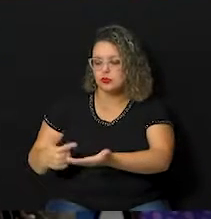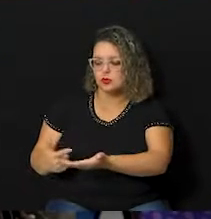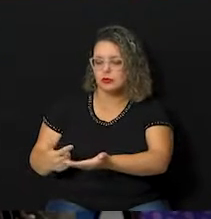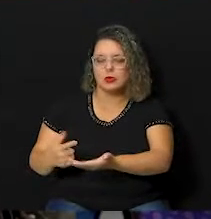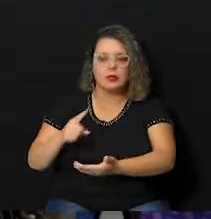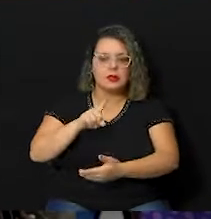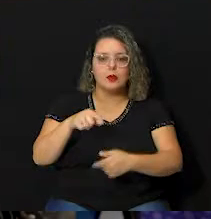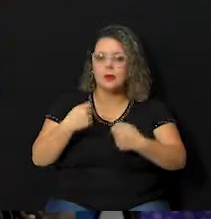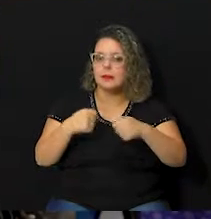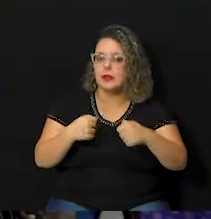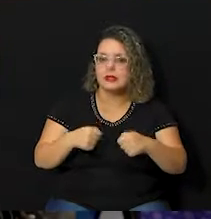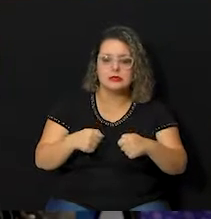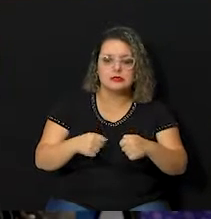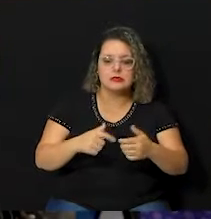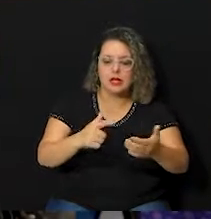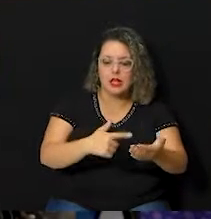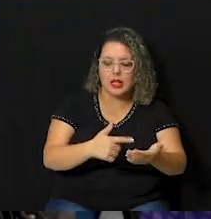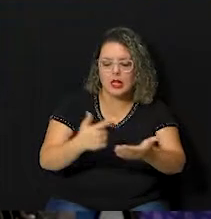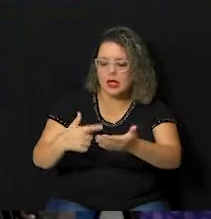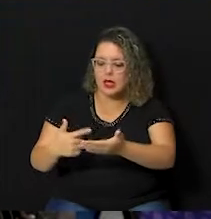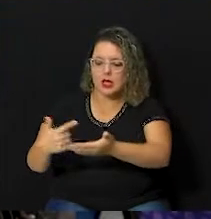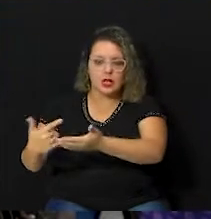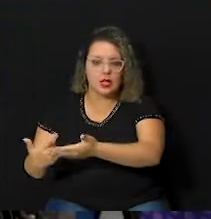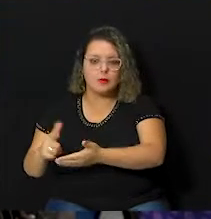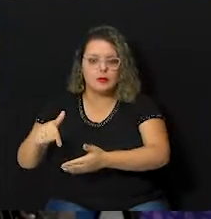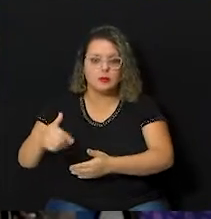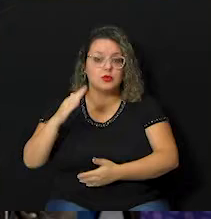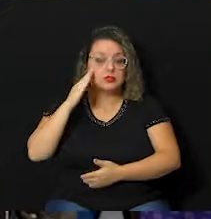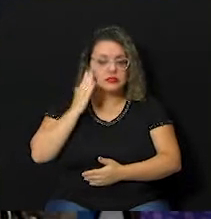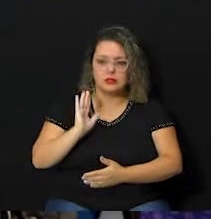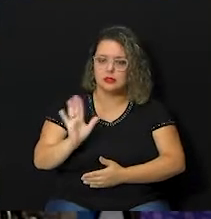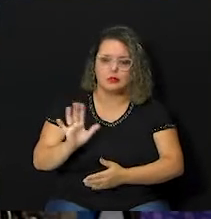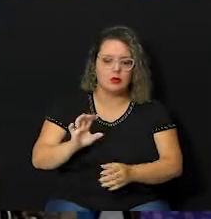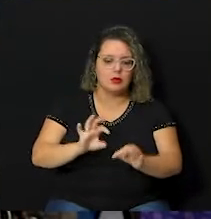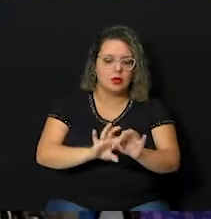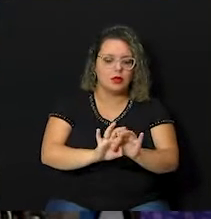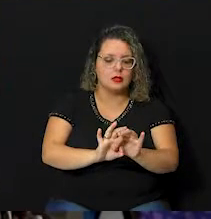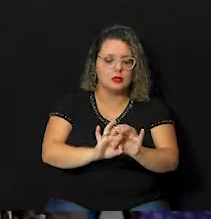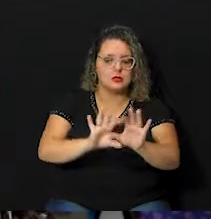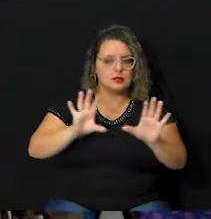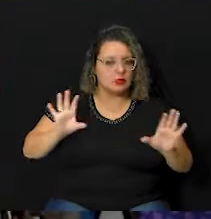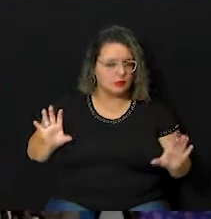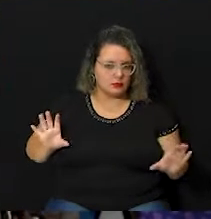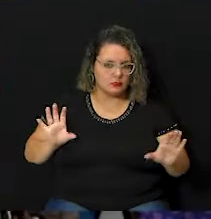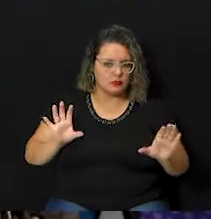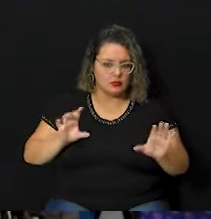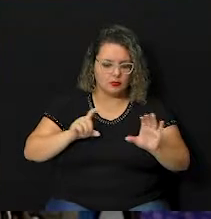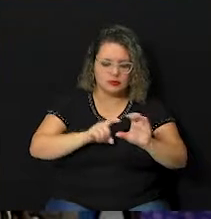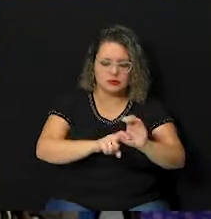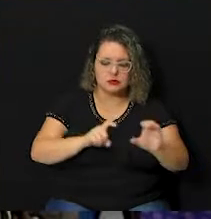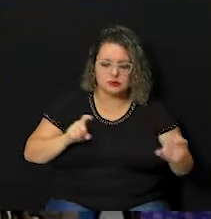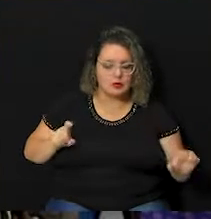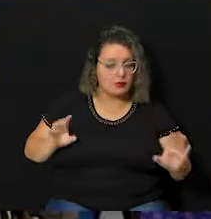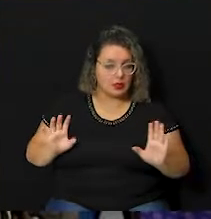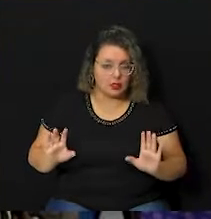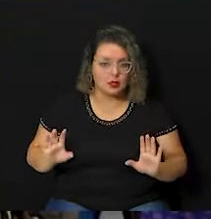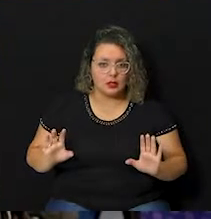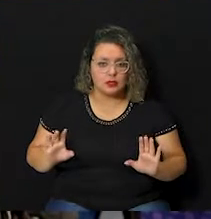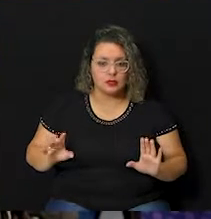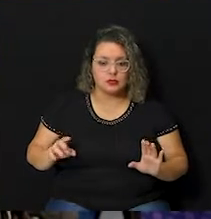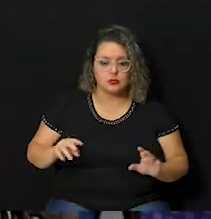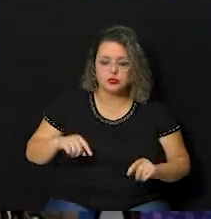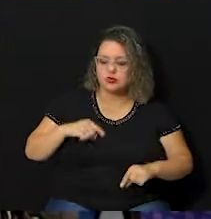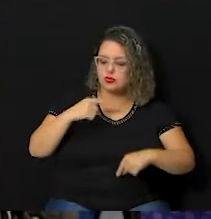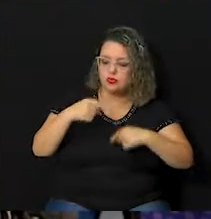necessário ter lido nenhuma das duas para ler a terceira ou nenhuma do meio, coisa assim. São histórias onde eu continuo a elaborar de